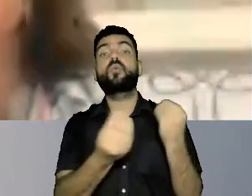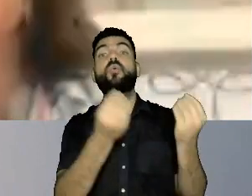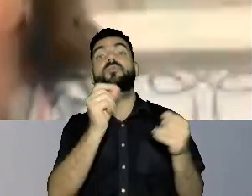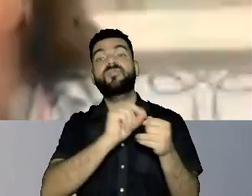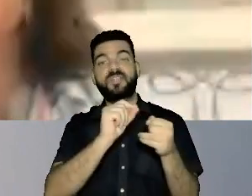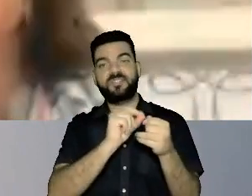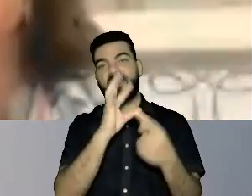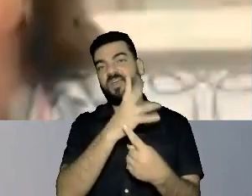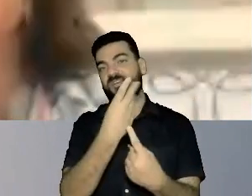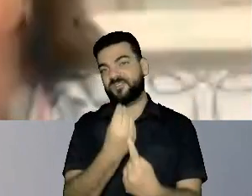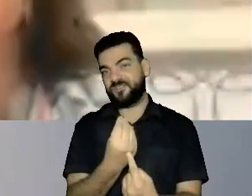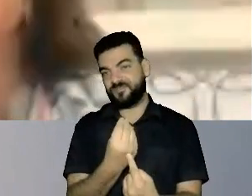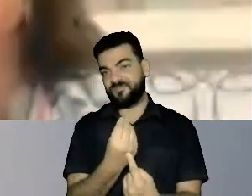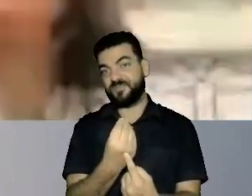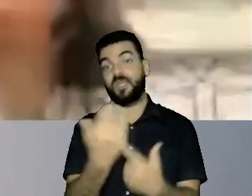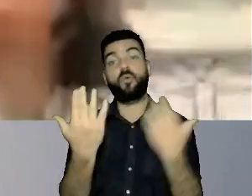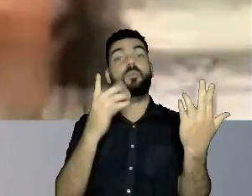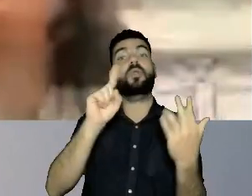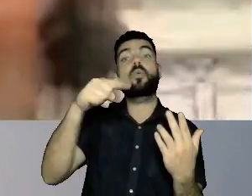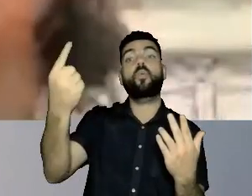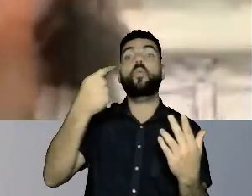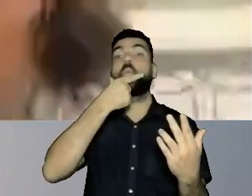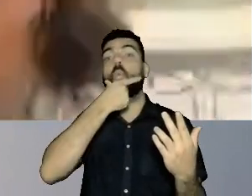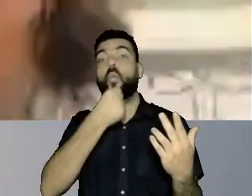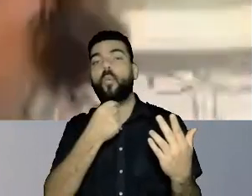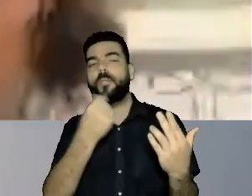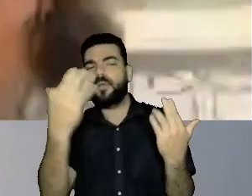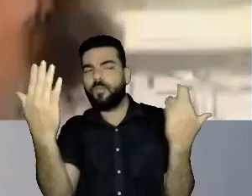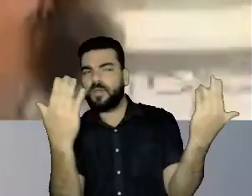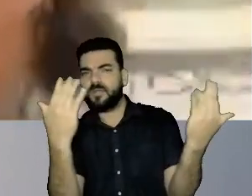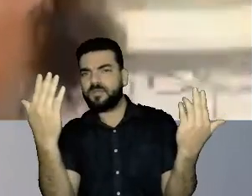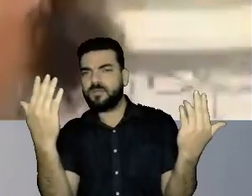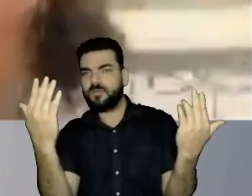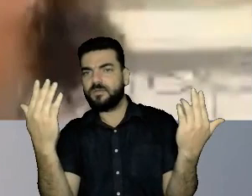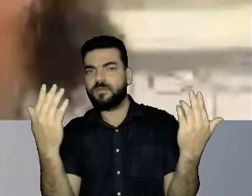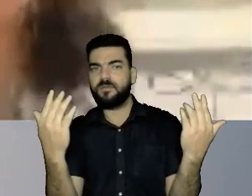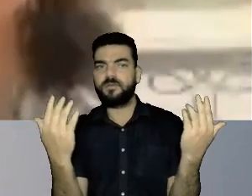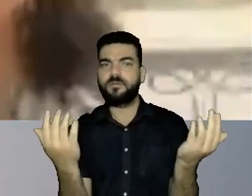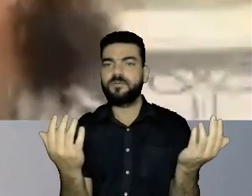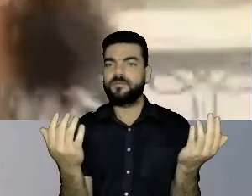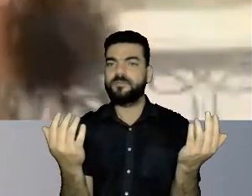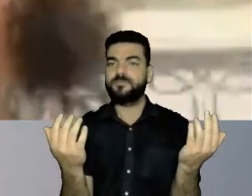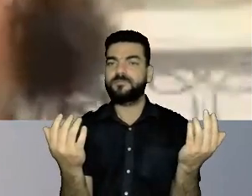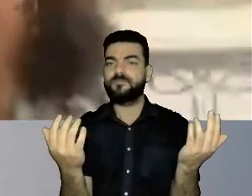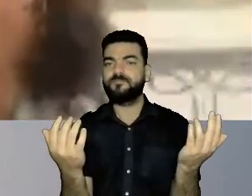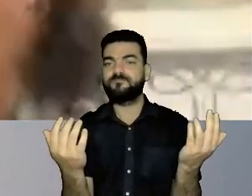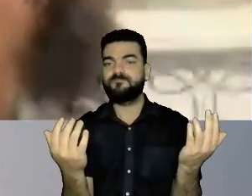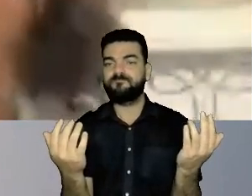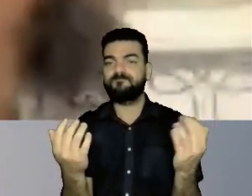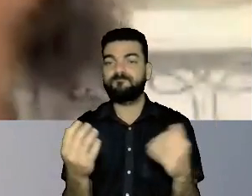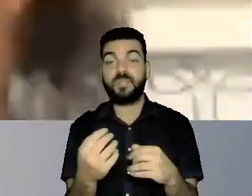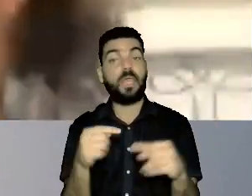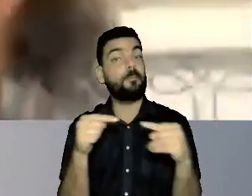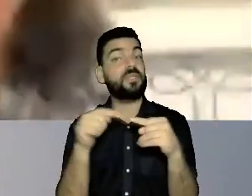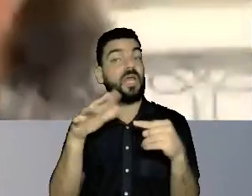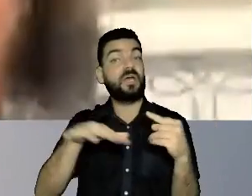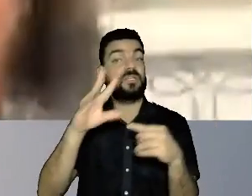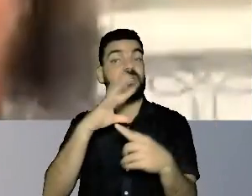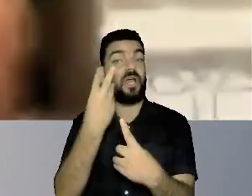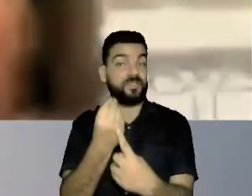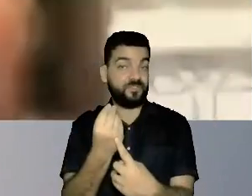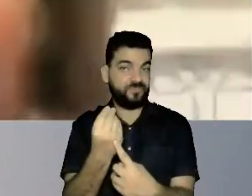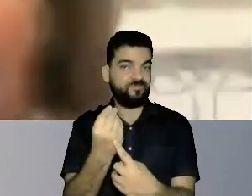e ela diferencia aquilo que elas faziam daquilo que os homens, né,